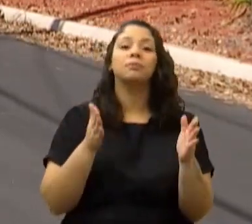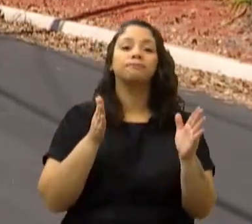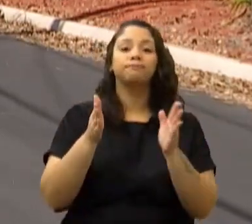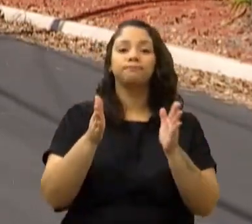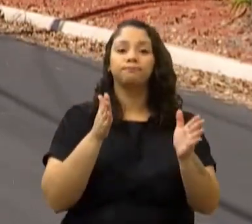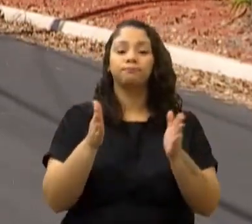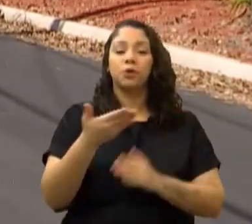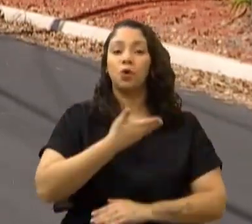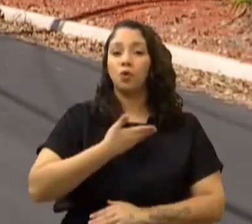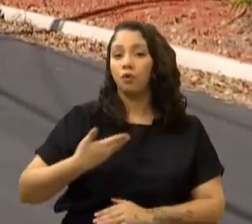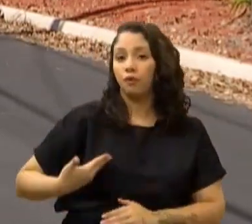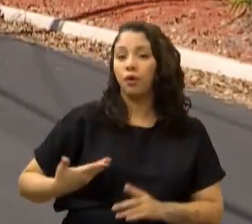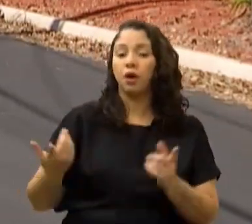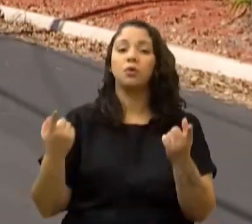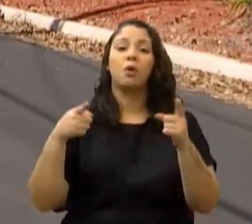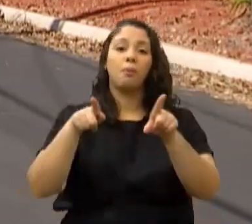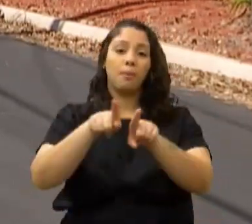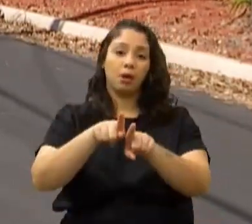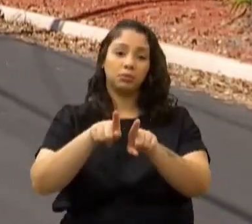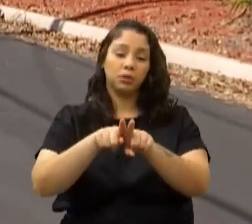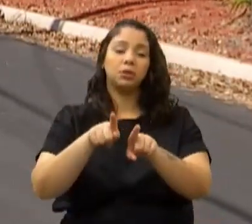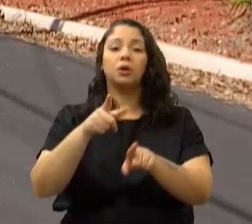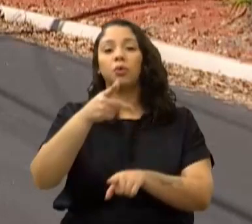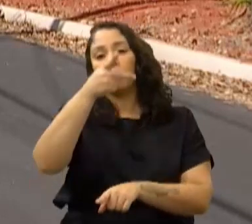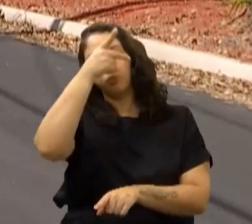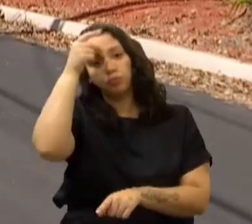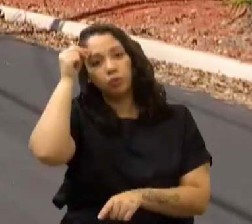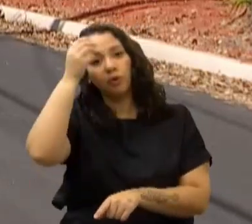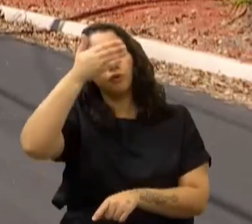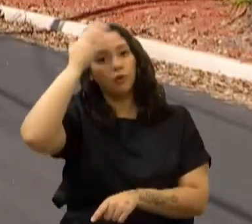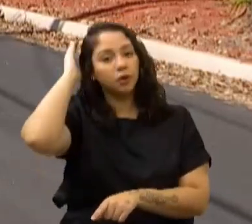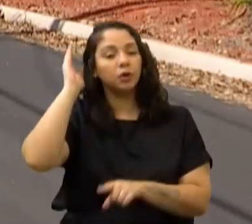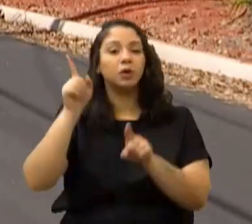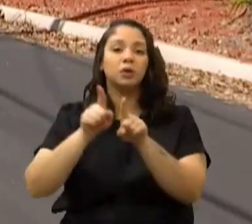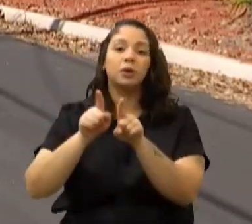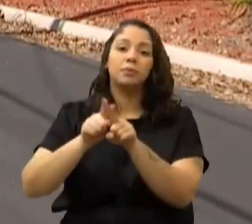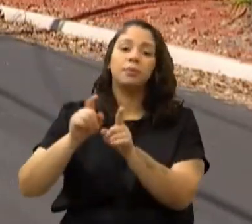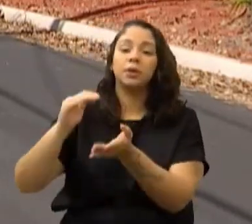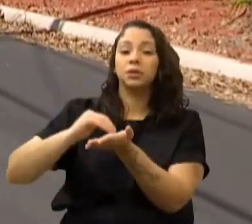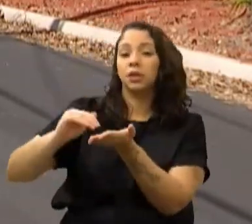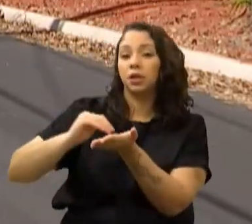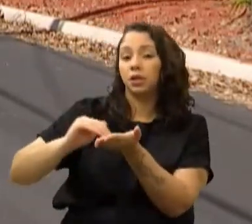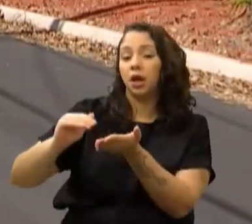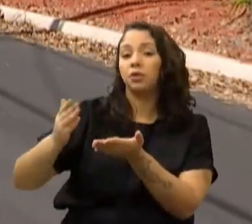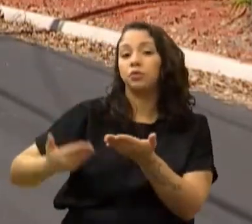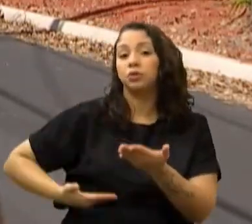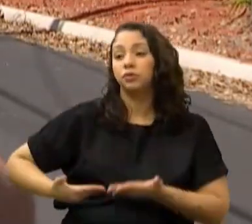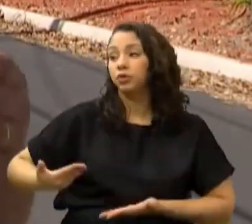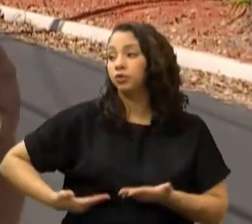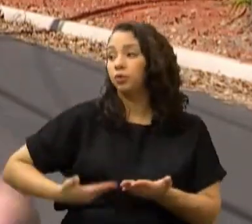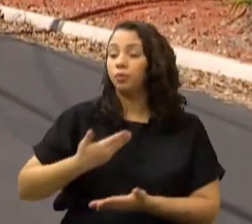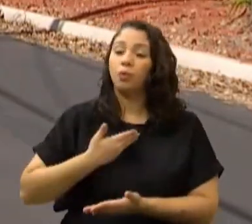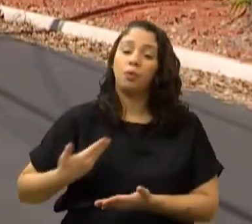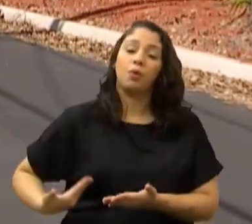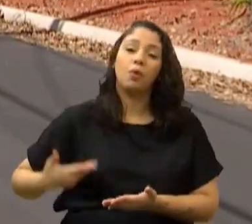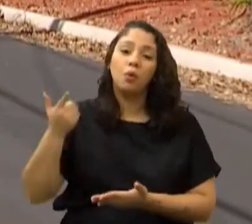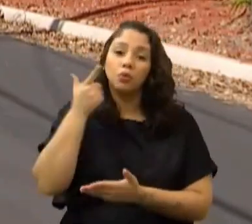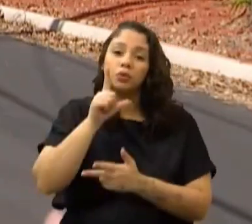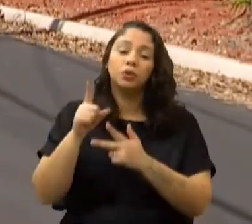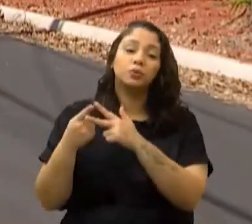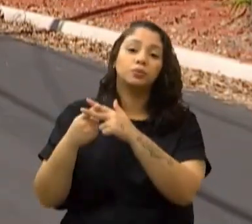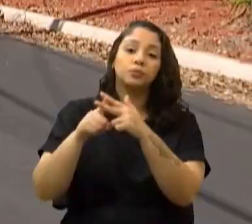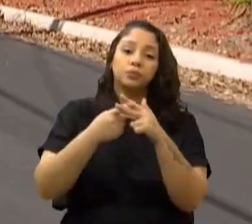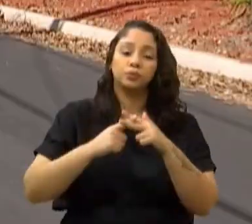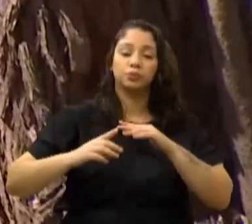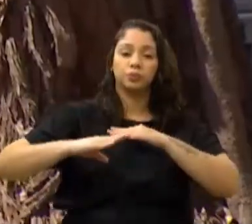mandato em parceria com a Associação com o Prefeito Dário Saad com o Paulela da Secretaria de Serviços Públicos então o